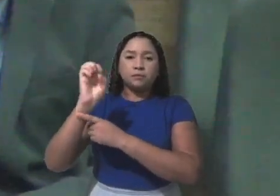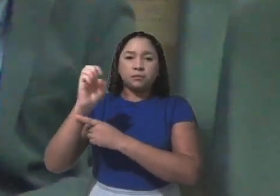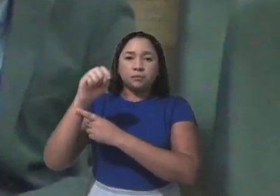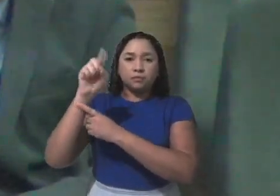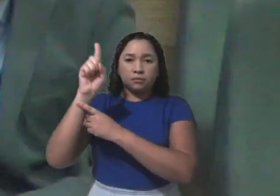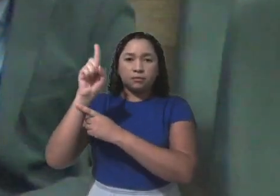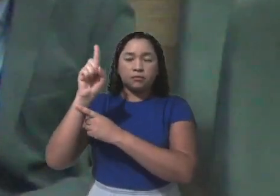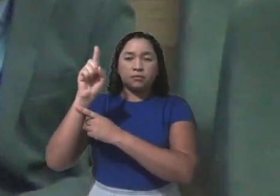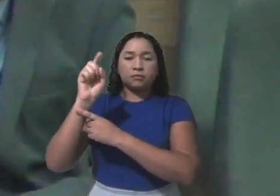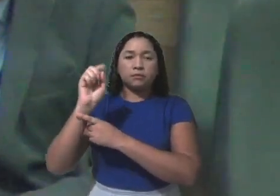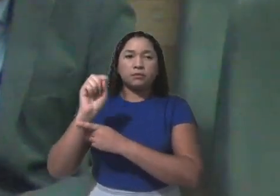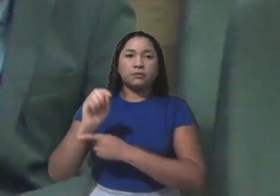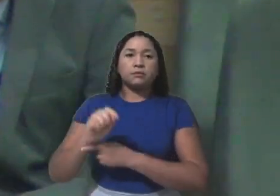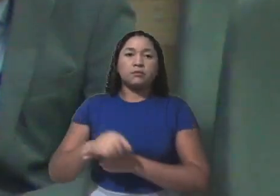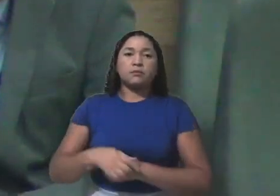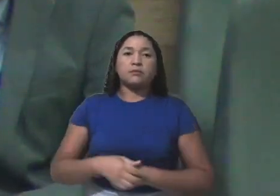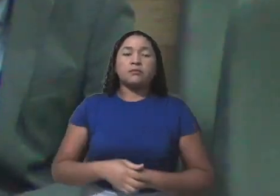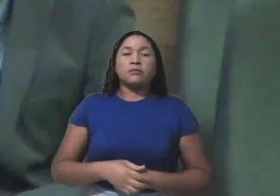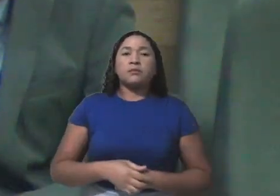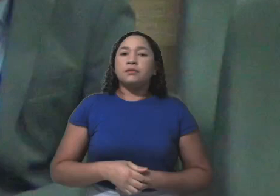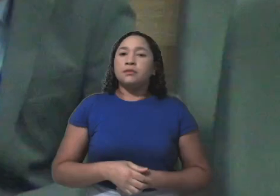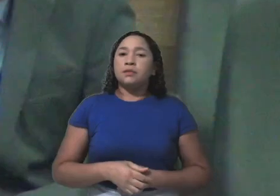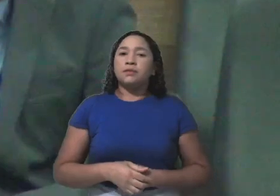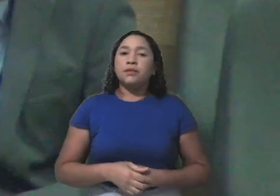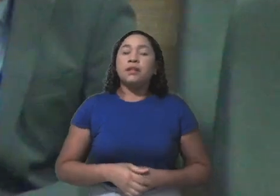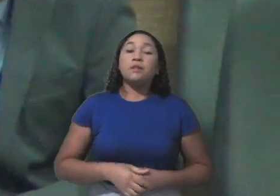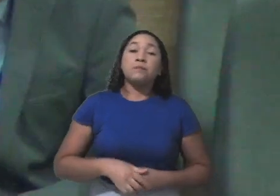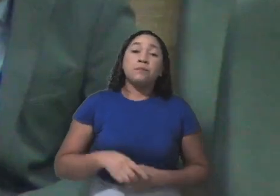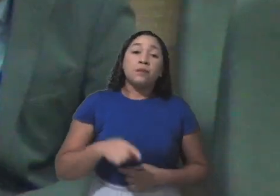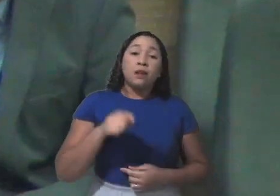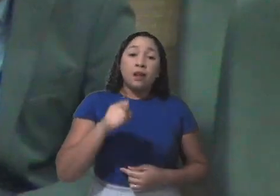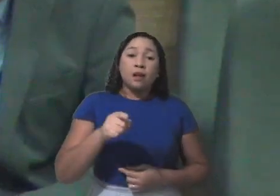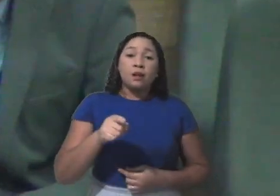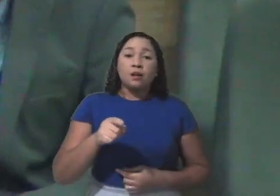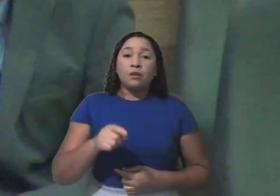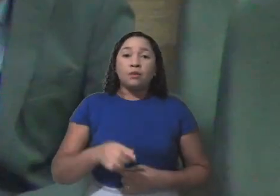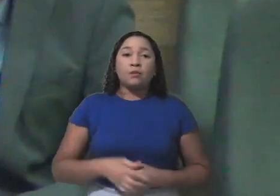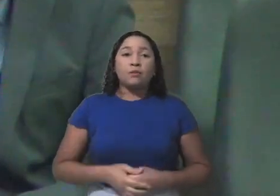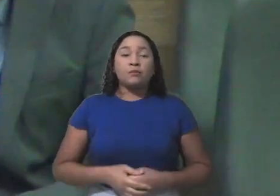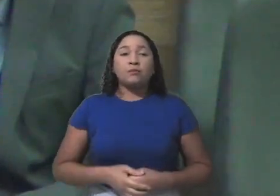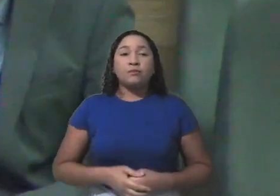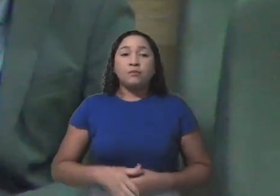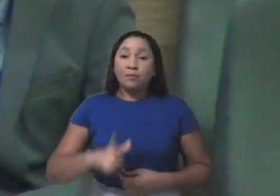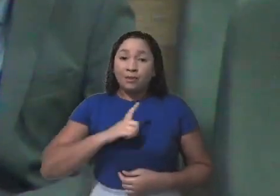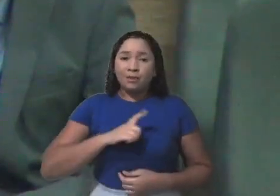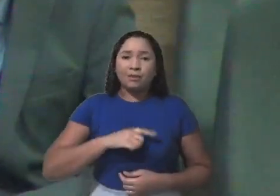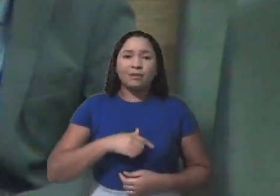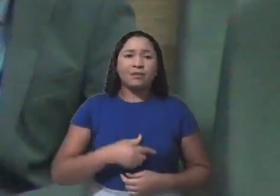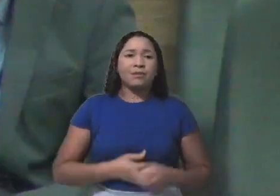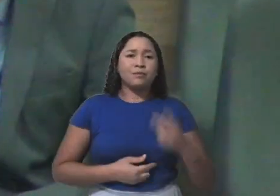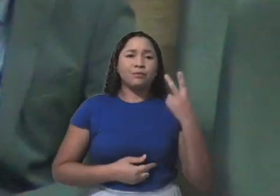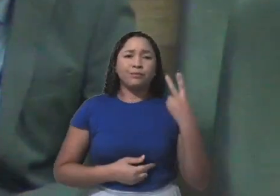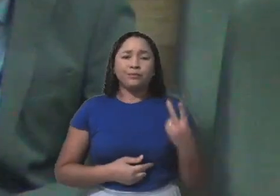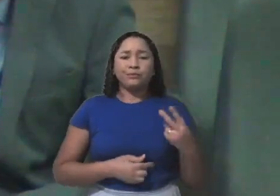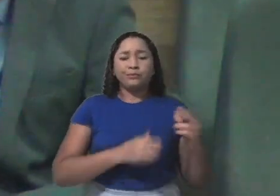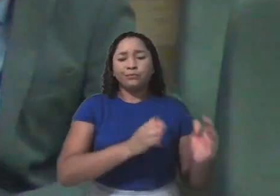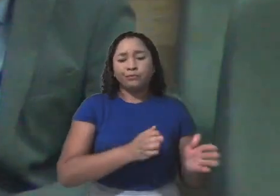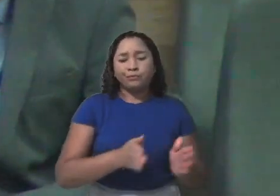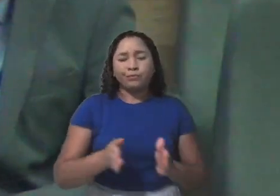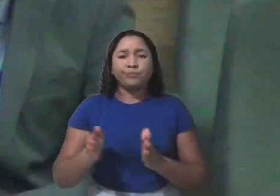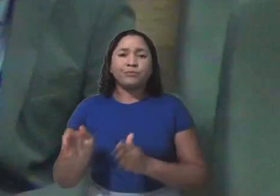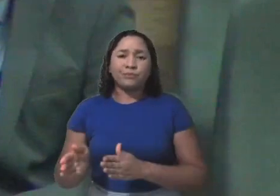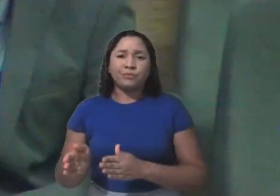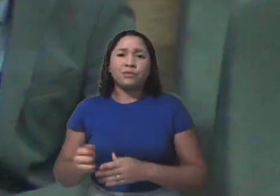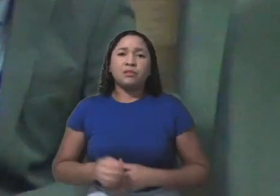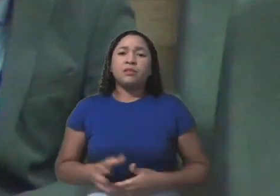no arrebatamento da igreja, na segunda volta de Cristo, em duas fases. No arrebatamento da igreja antes da